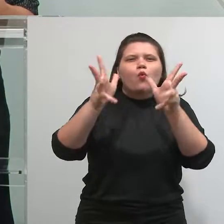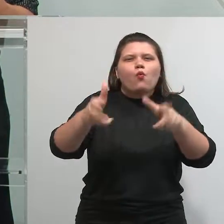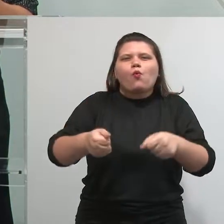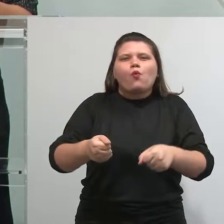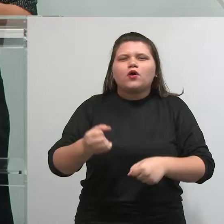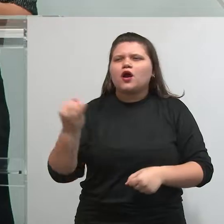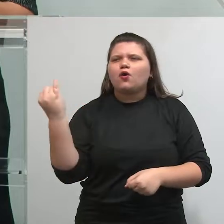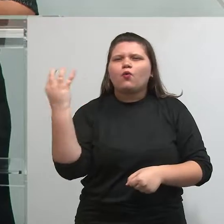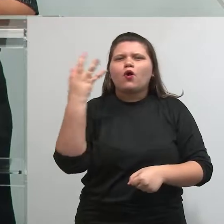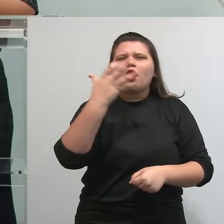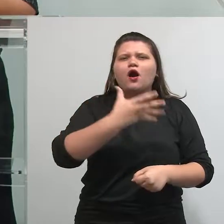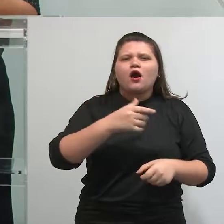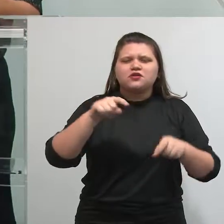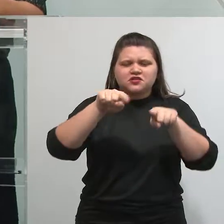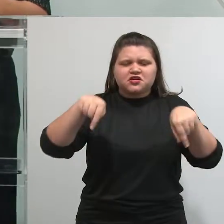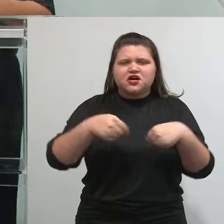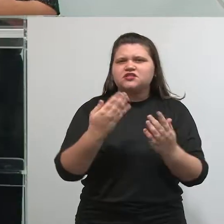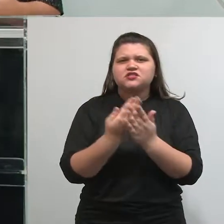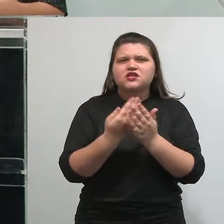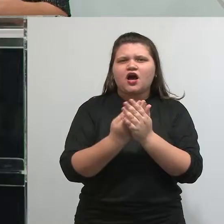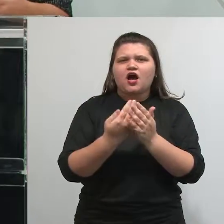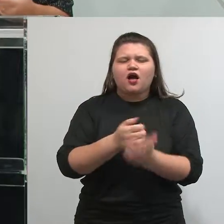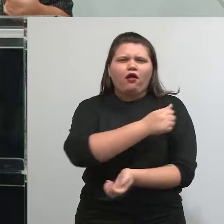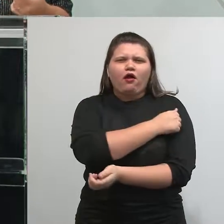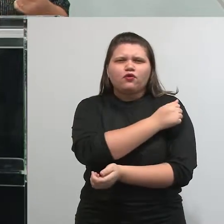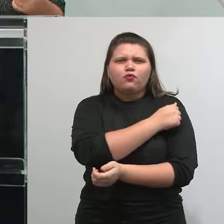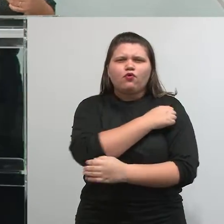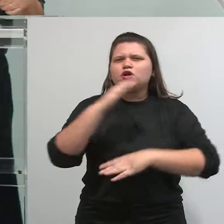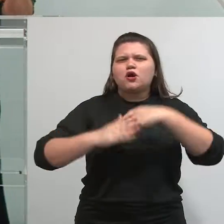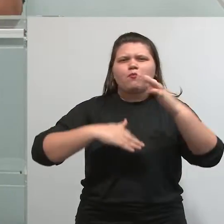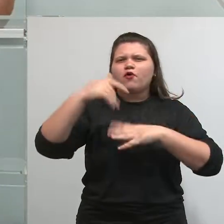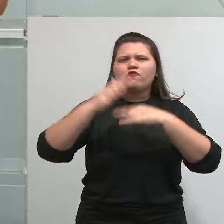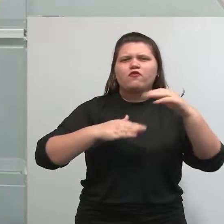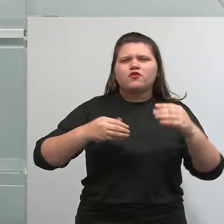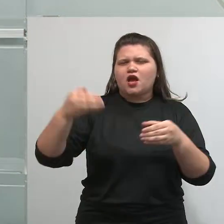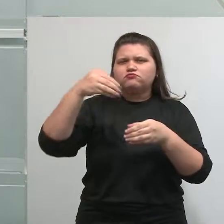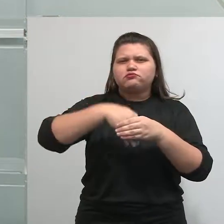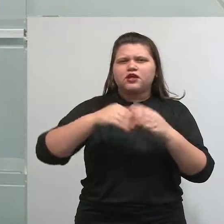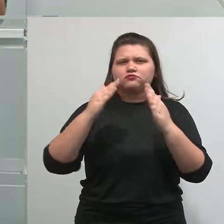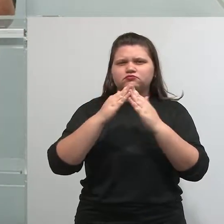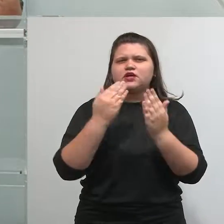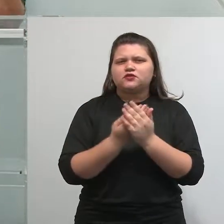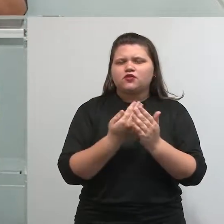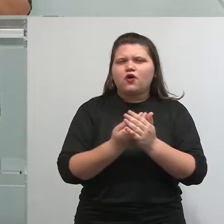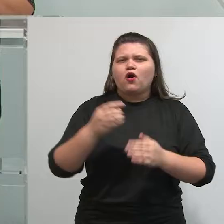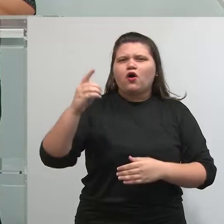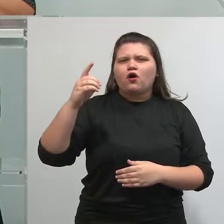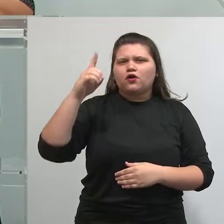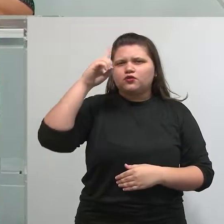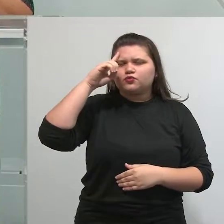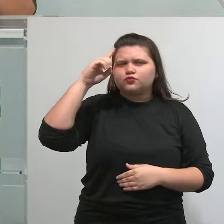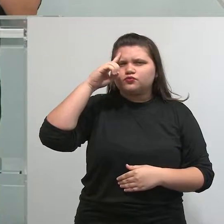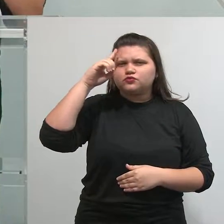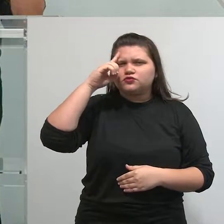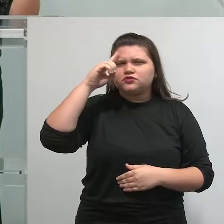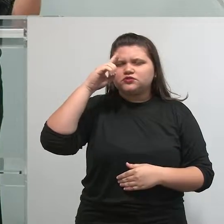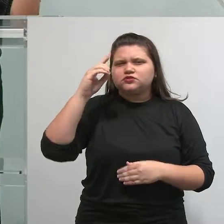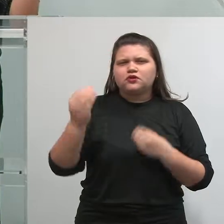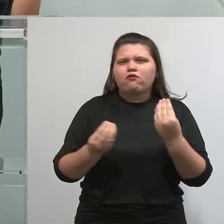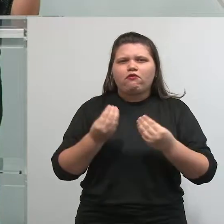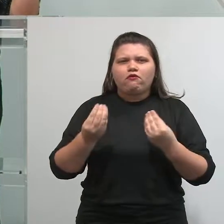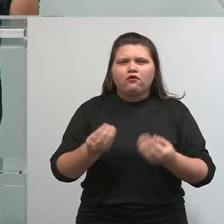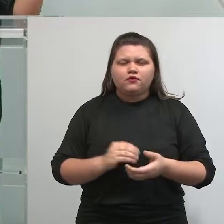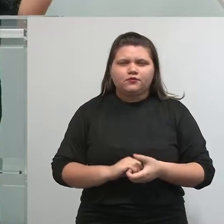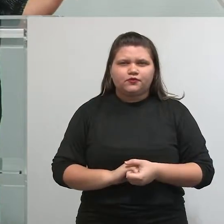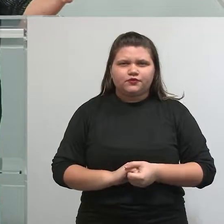salas possuem, quantos alunos, quantos profissionais, como que é a rotina dos profissionais, se eles moram próximos da escola,